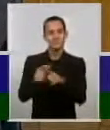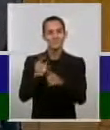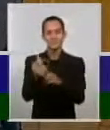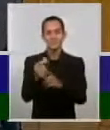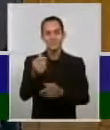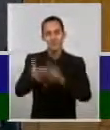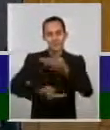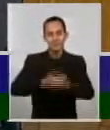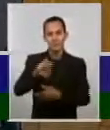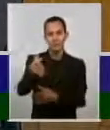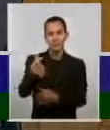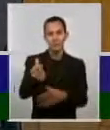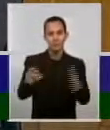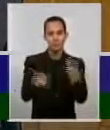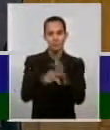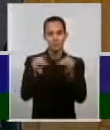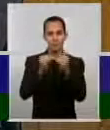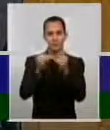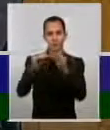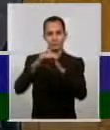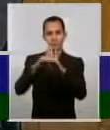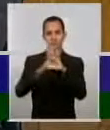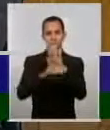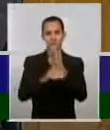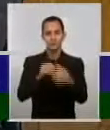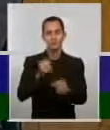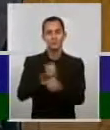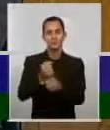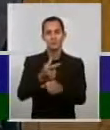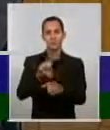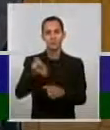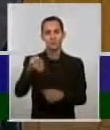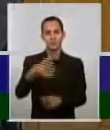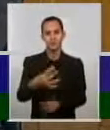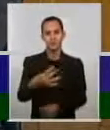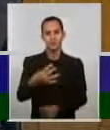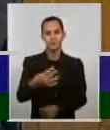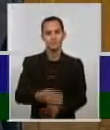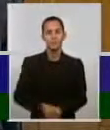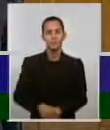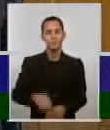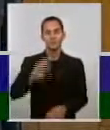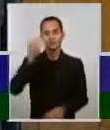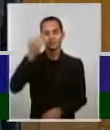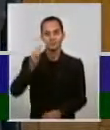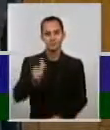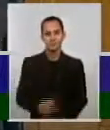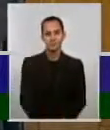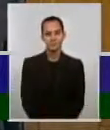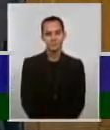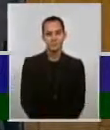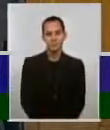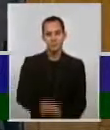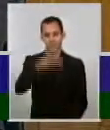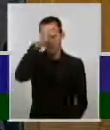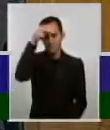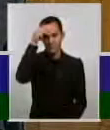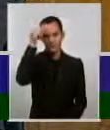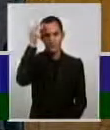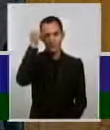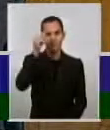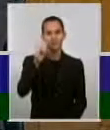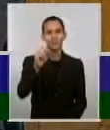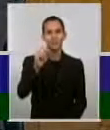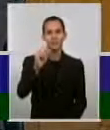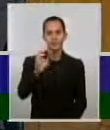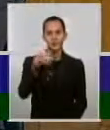a transferência de recursos a entidades que menciona para o exercício 2014 e da outras providências. O prefeito municipal faz